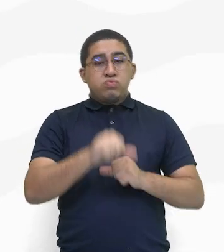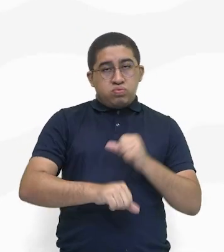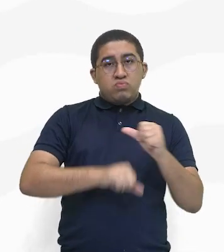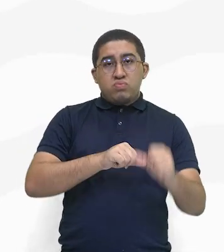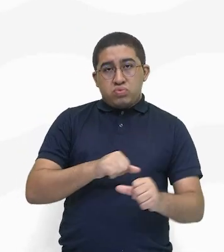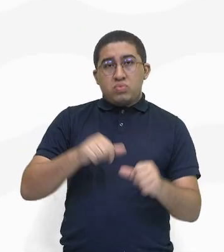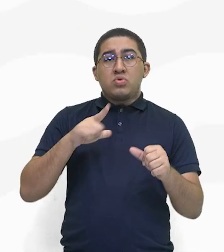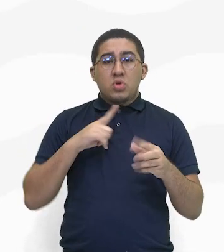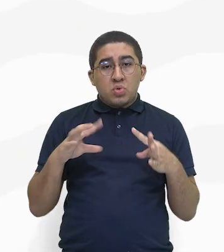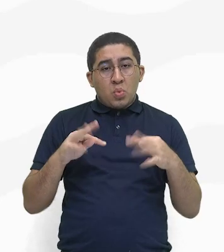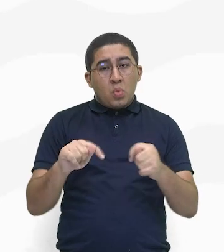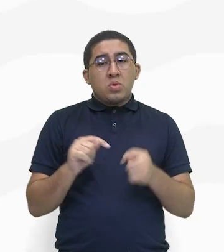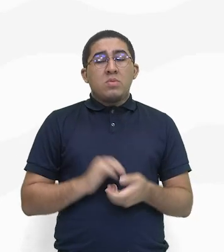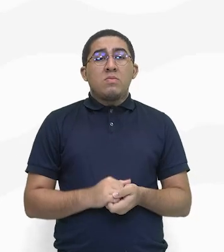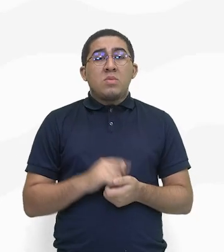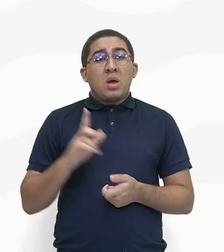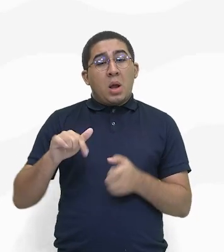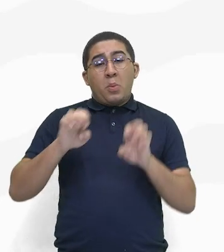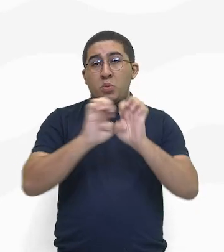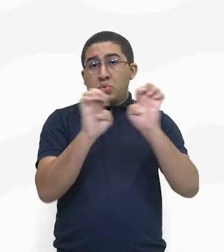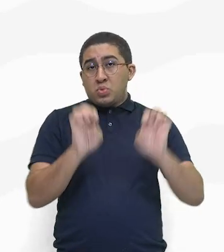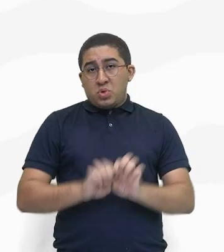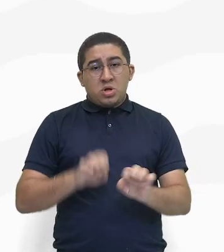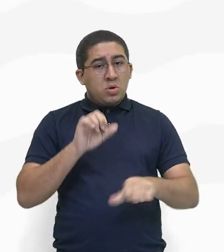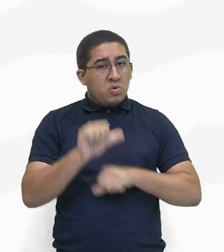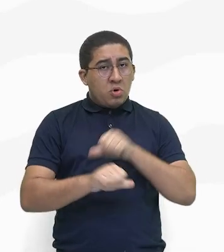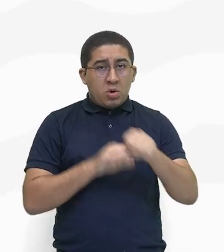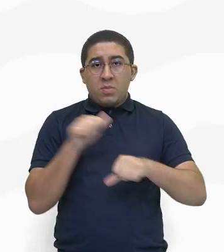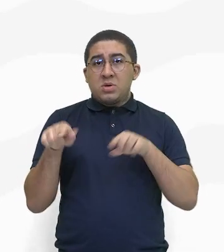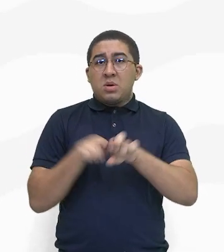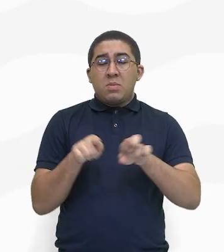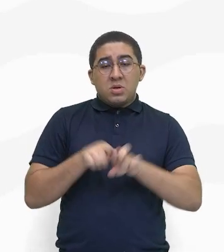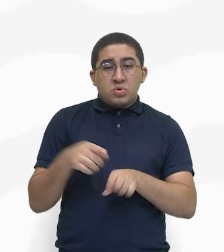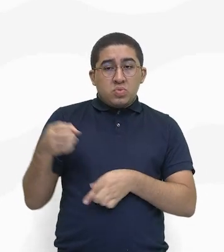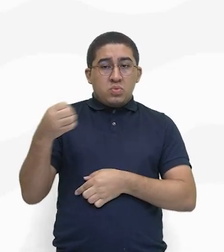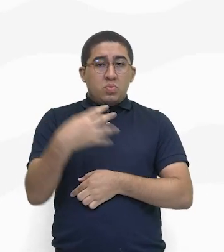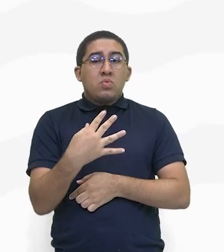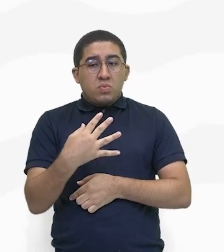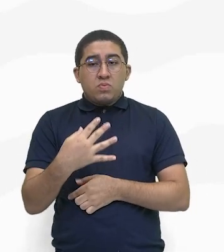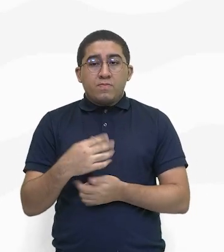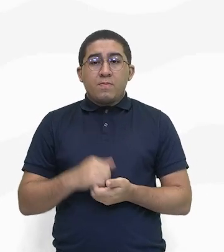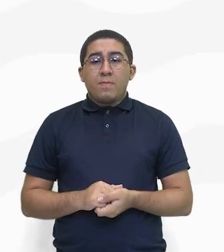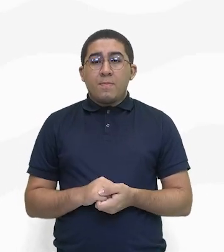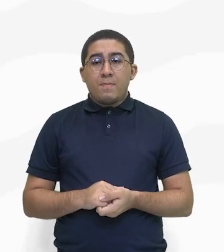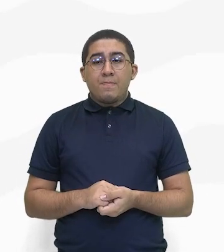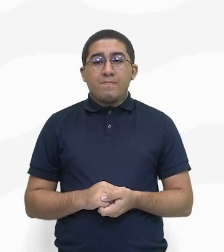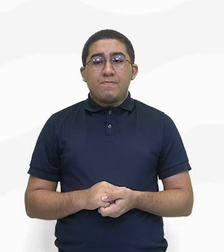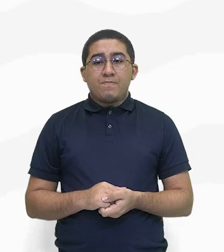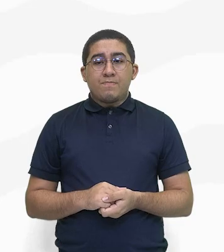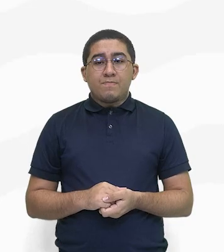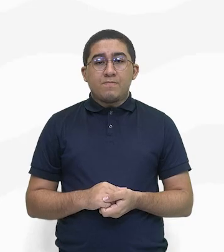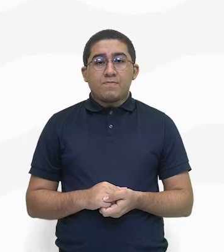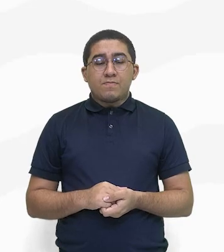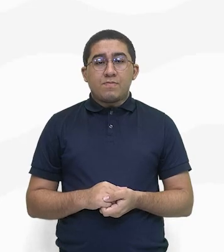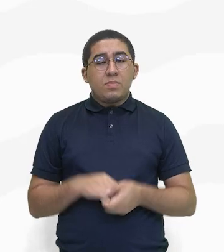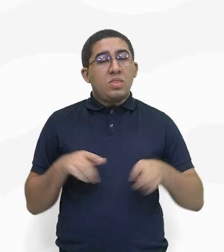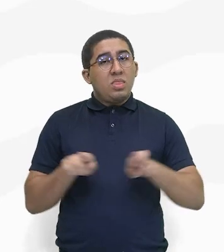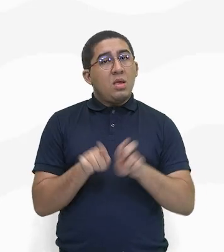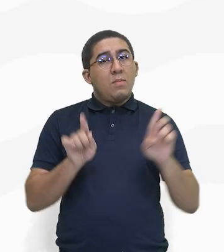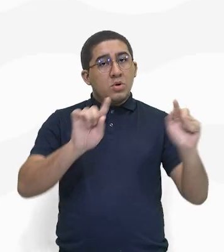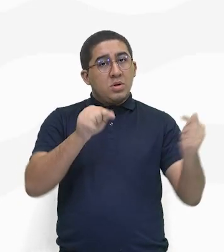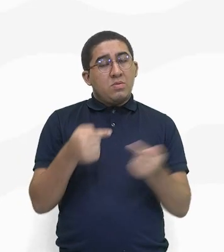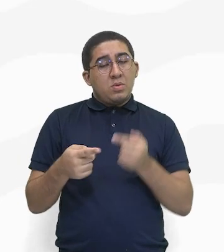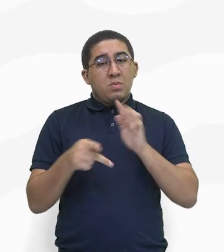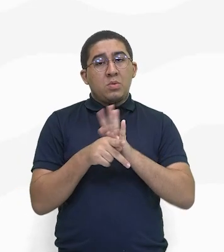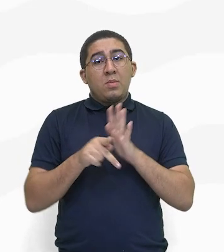Com todas essas mudanças. Elas são dinâmicas, né? Se modificam, se atualizam com as mudanças. Isso mesmo, isso mesmo. E aí os desafios